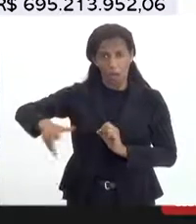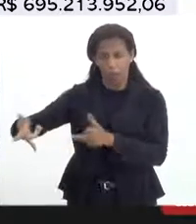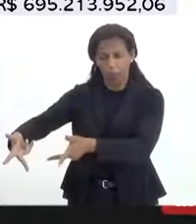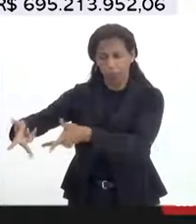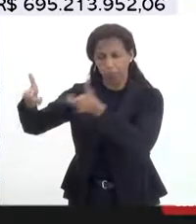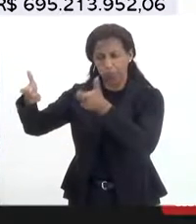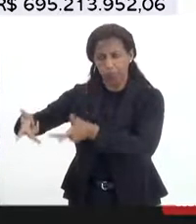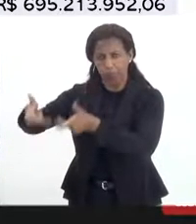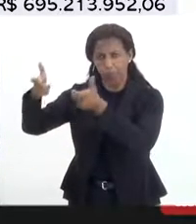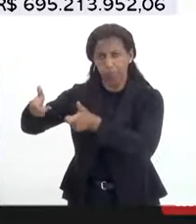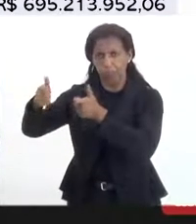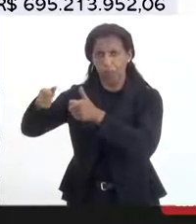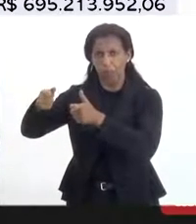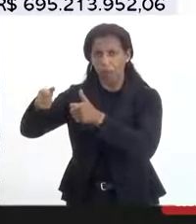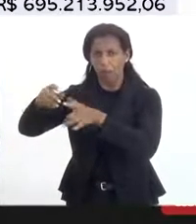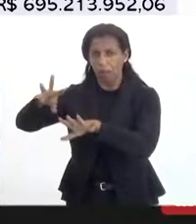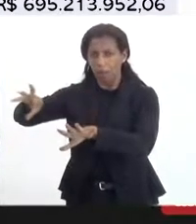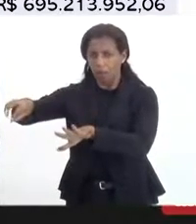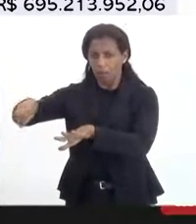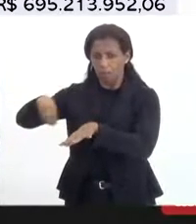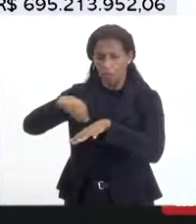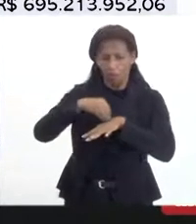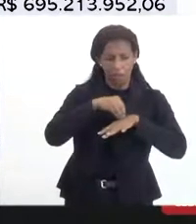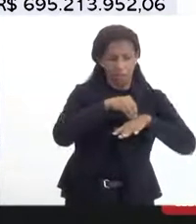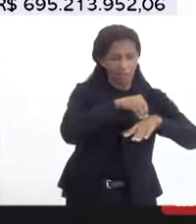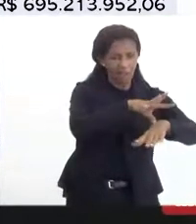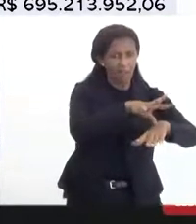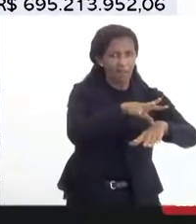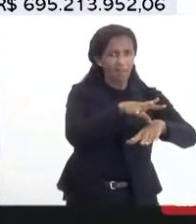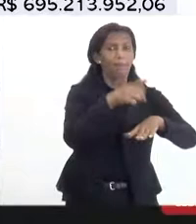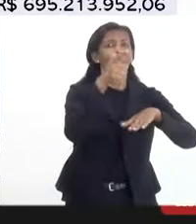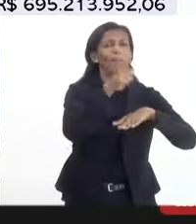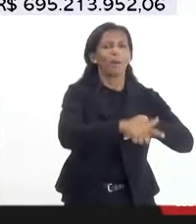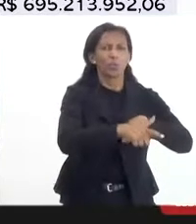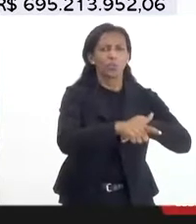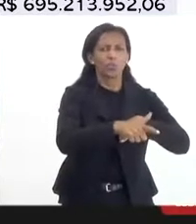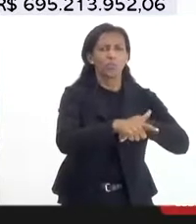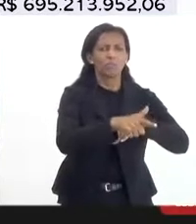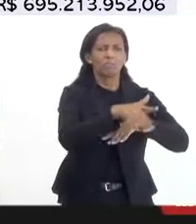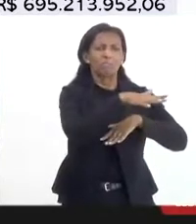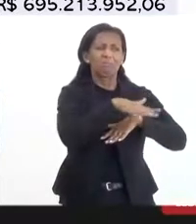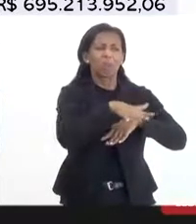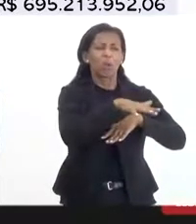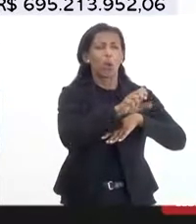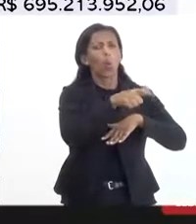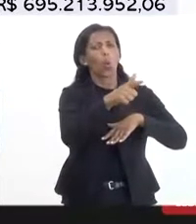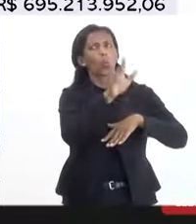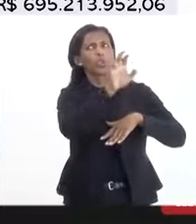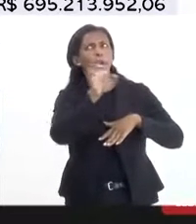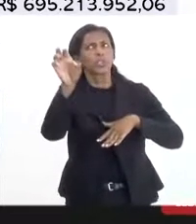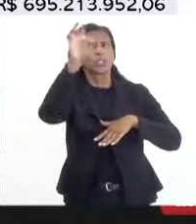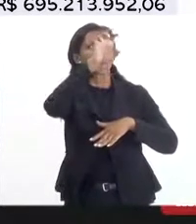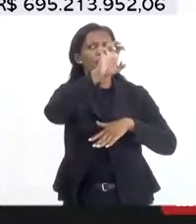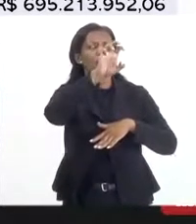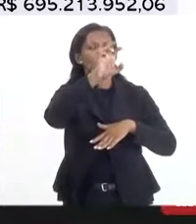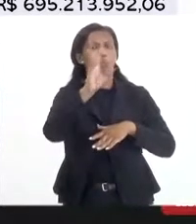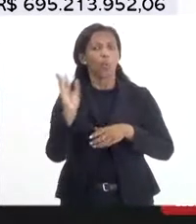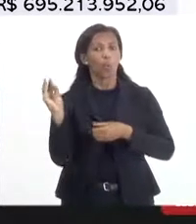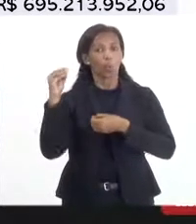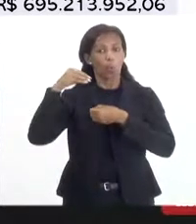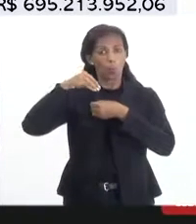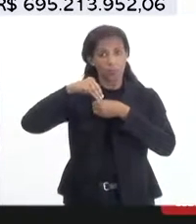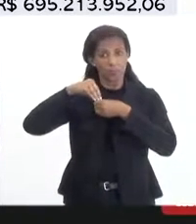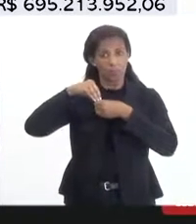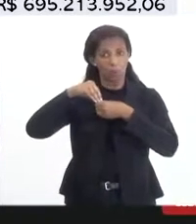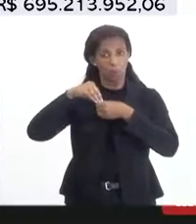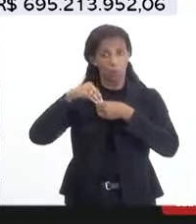e foram para a terra, para o território fluminense ou para outro estado. E aí a questão é complexa, porque quando você coloca dentro do combustível